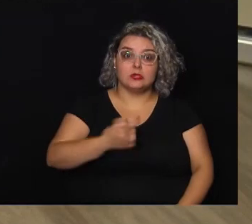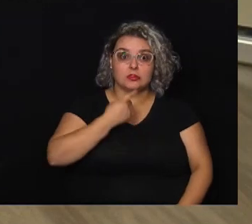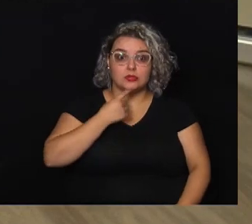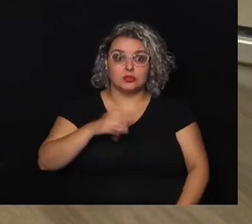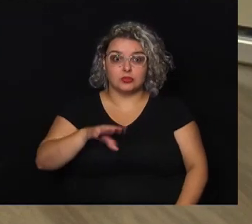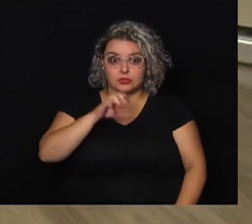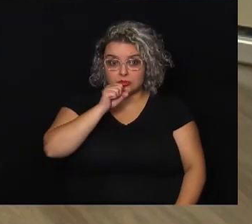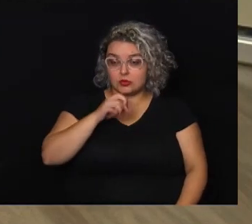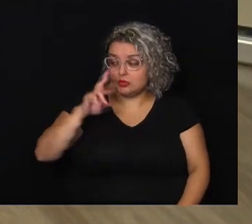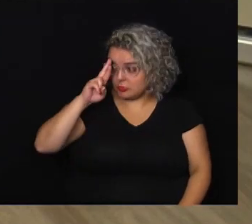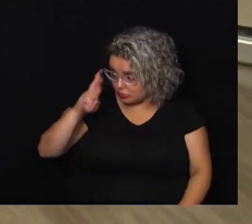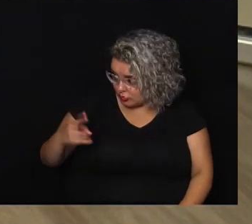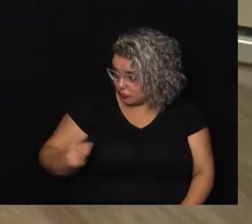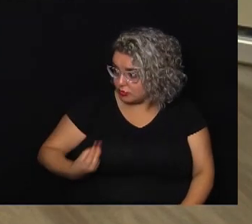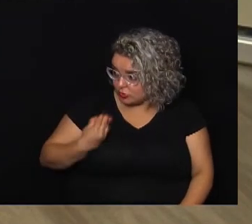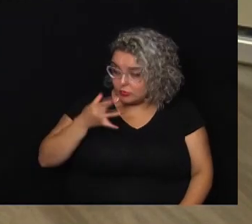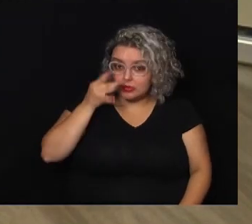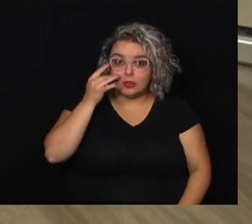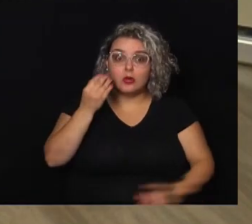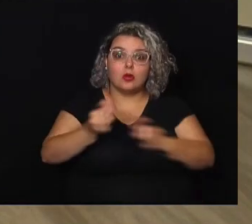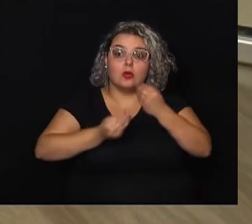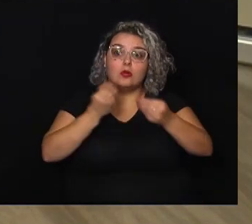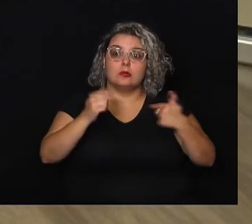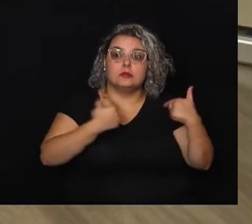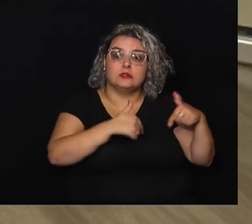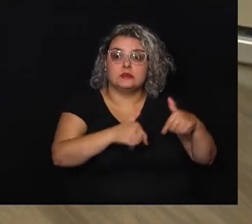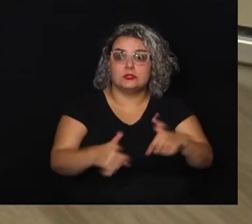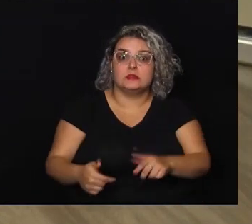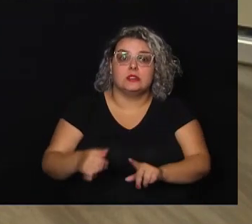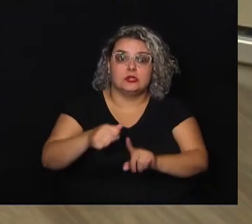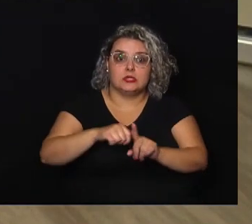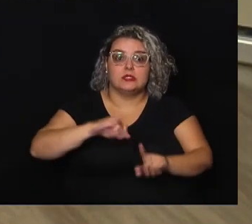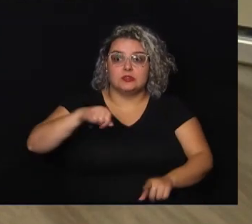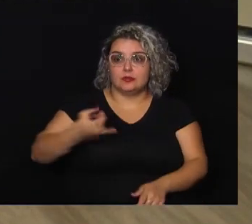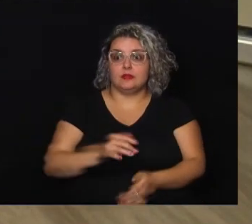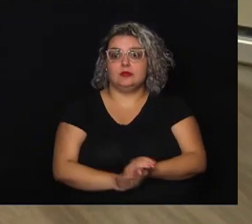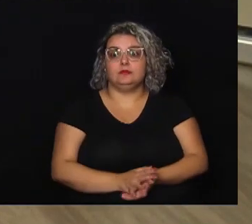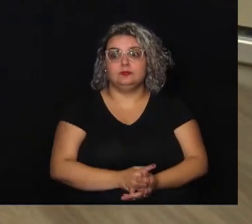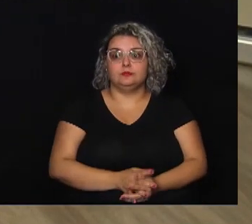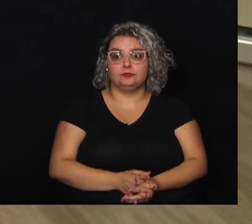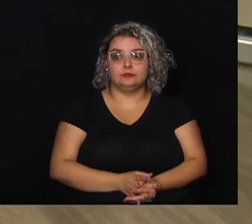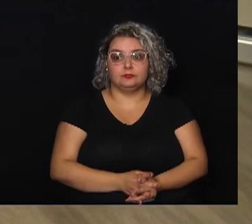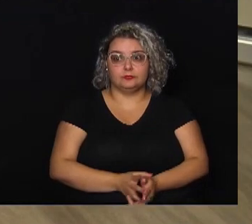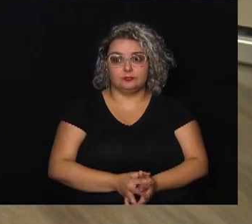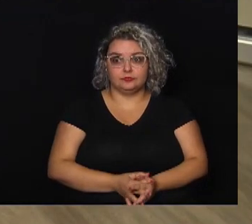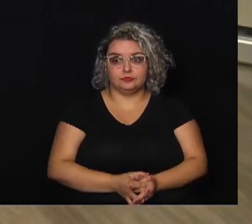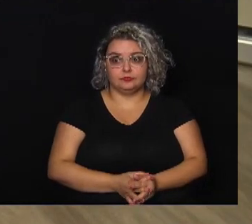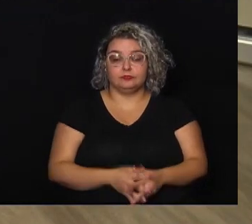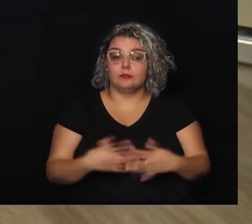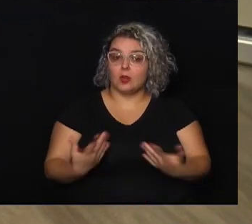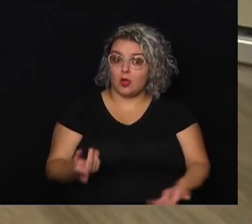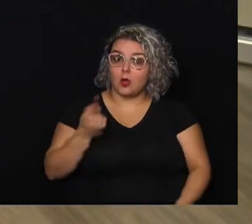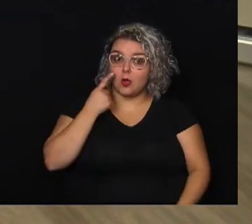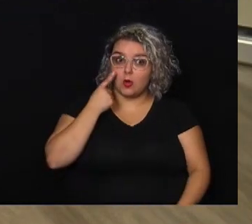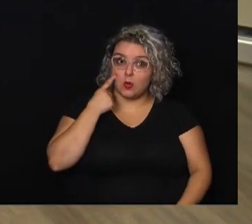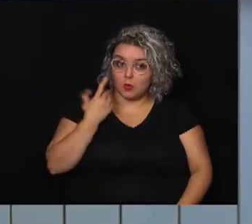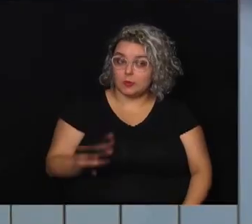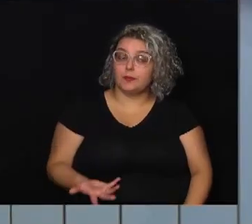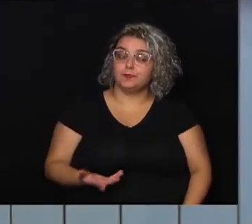esteve presente. Como tem sido este trabalho neste mês de janeiro? Olha, as chuvas de